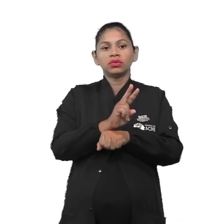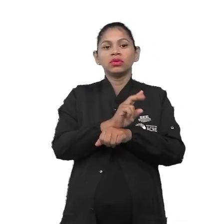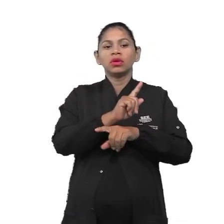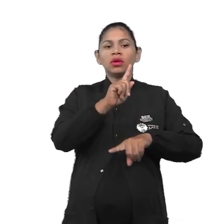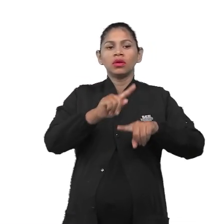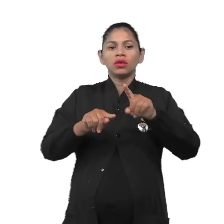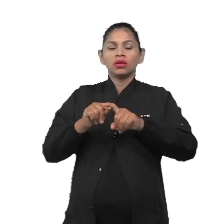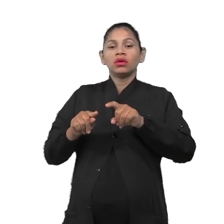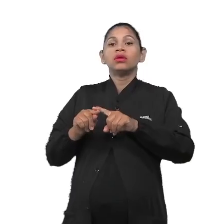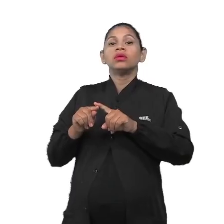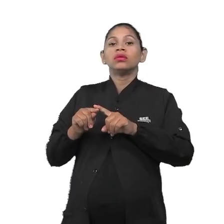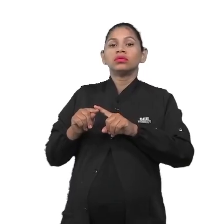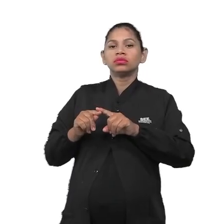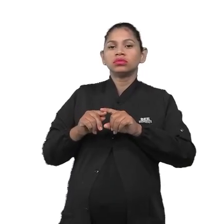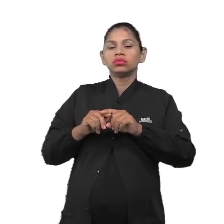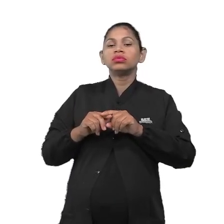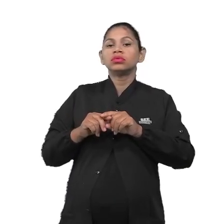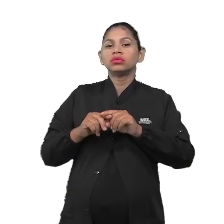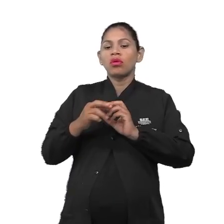gerações futuras.